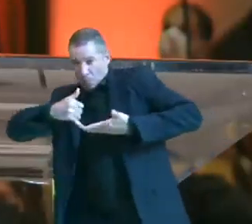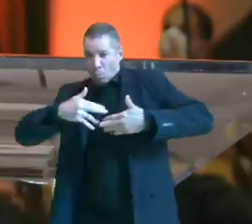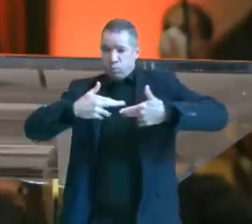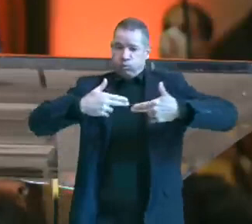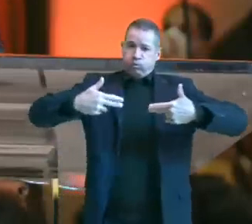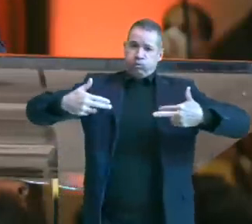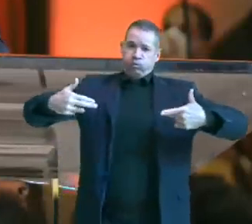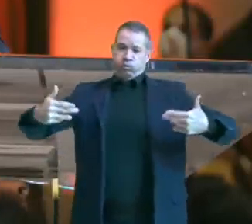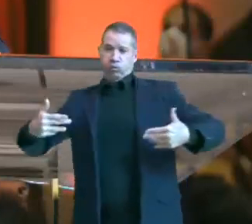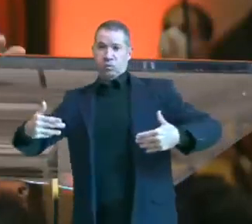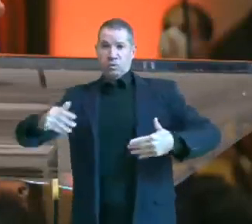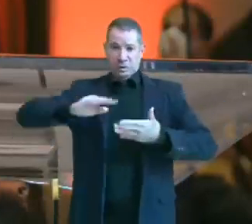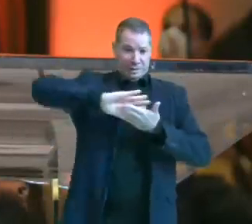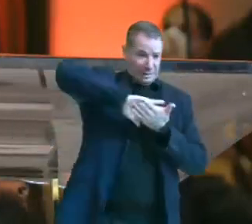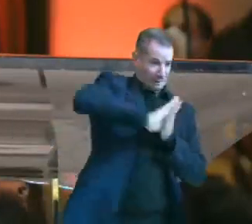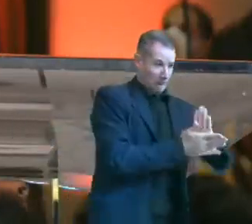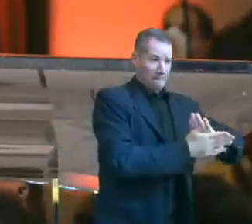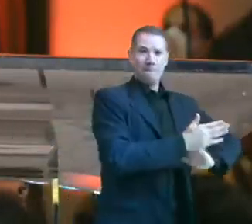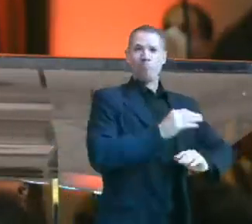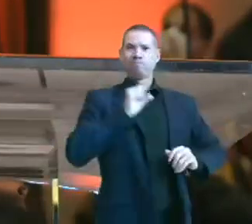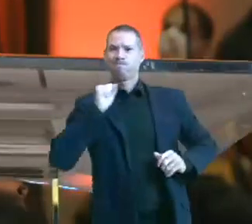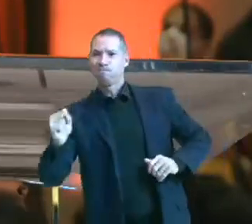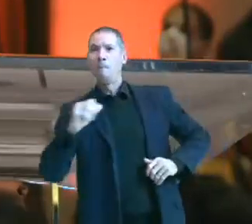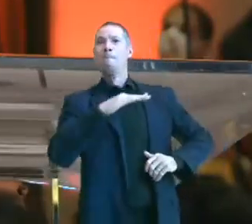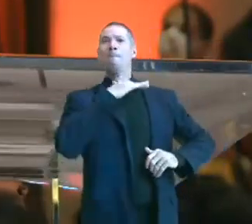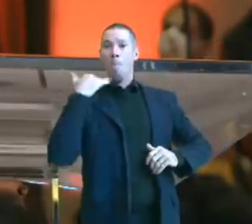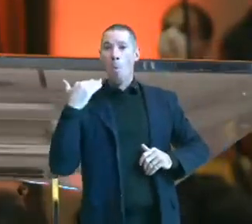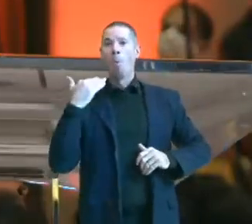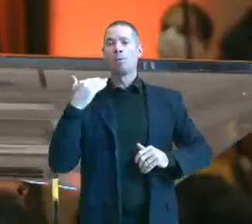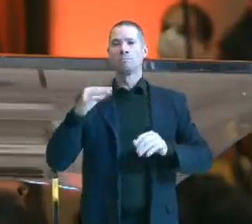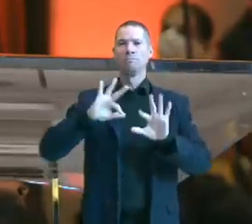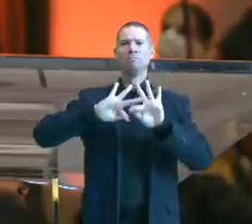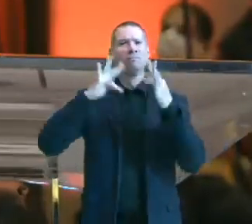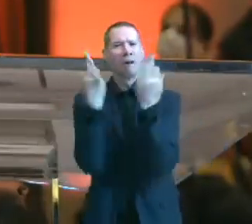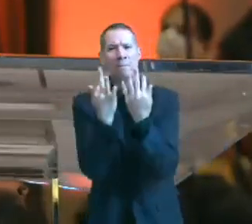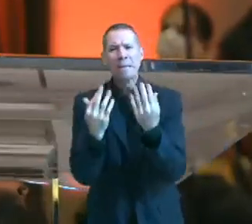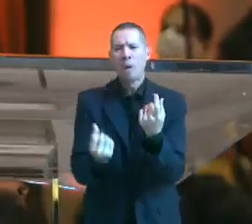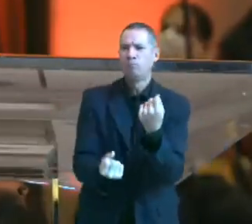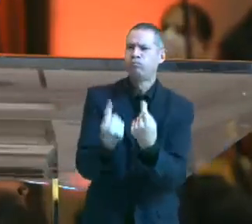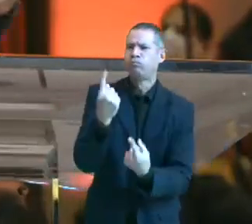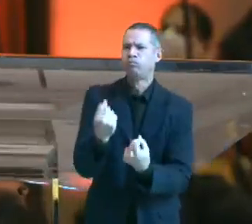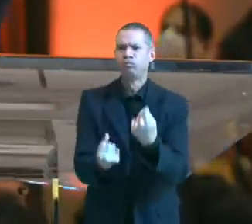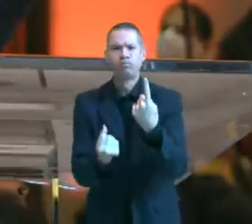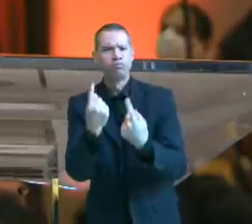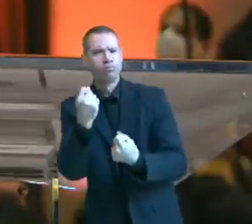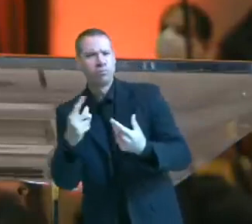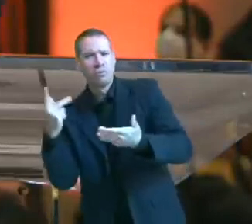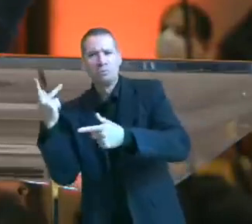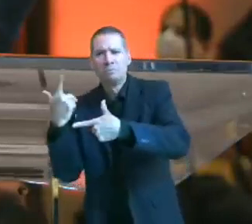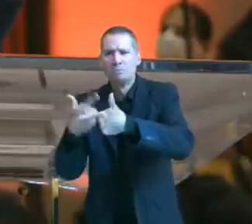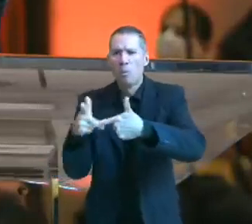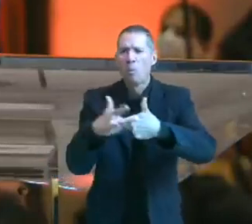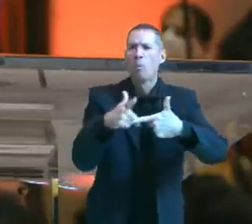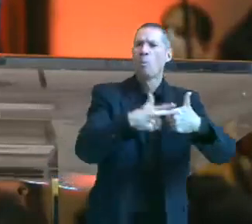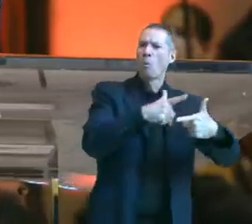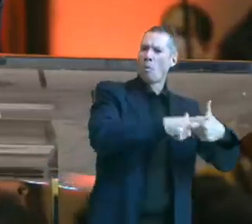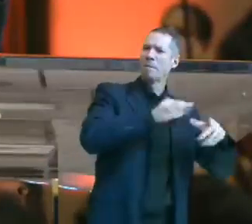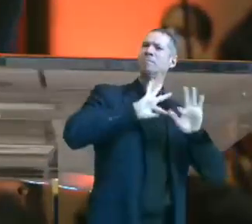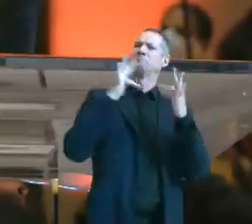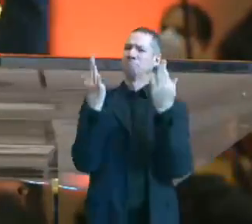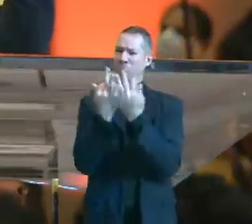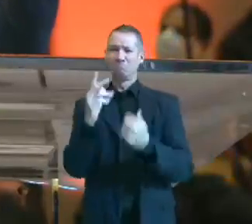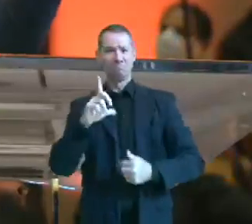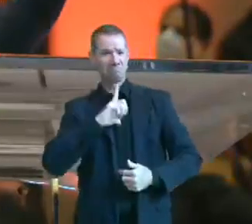que matam. Quantas famílias hoje têm pessoas com esse problema na